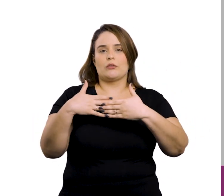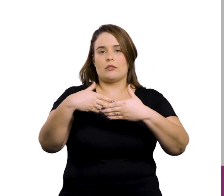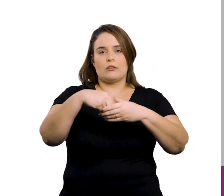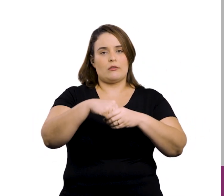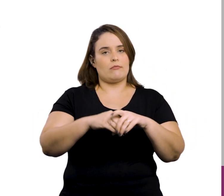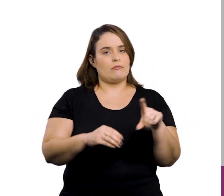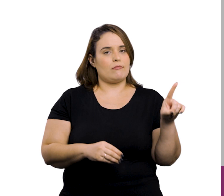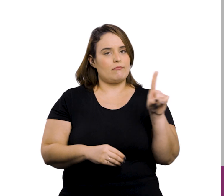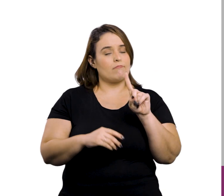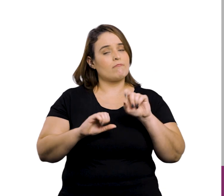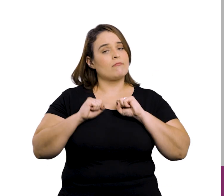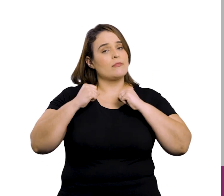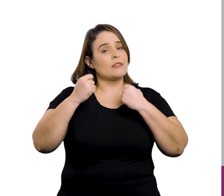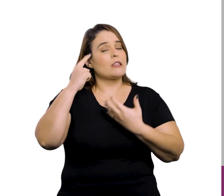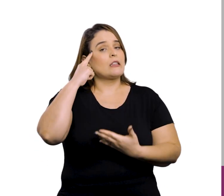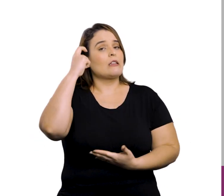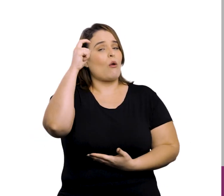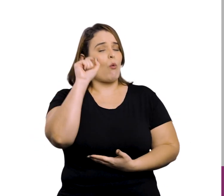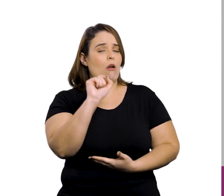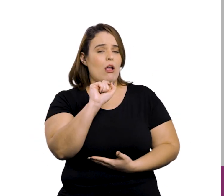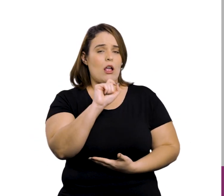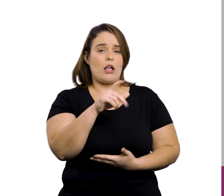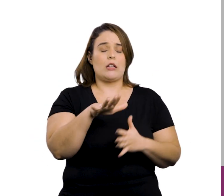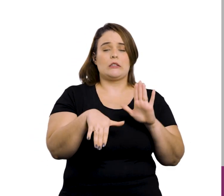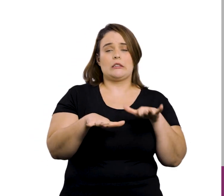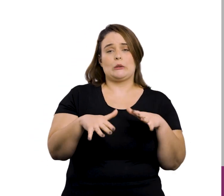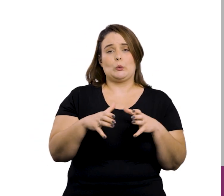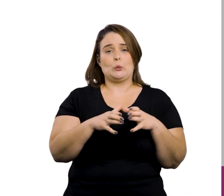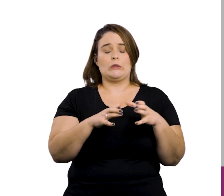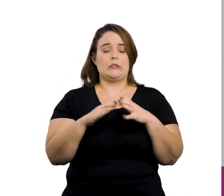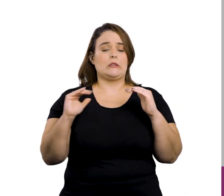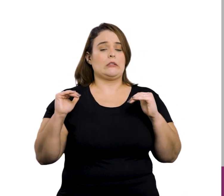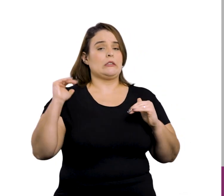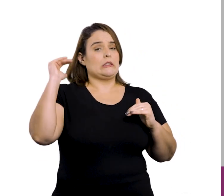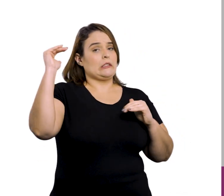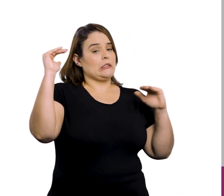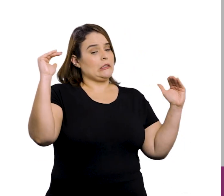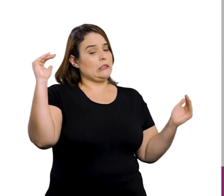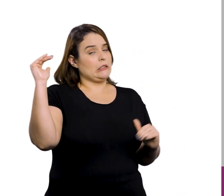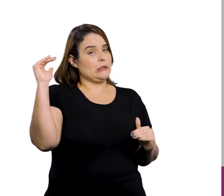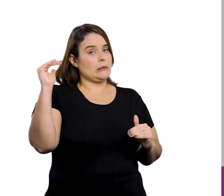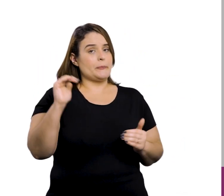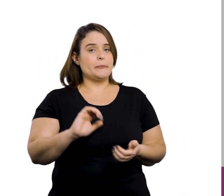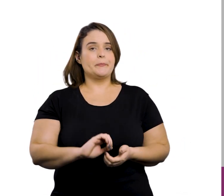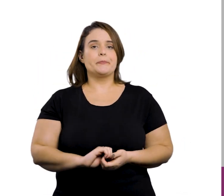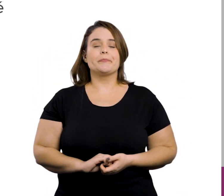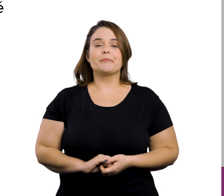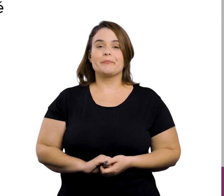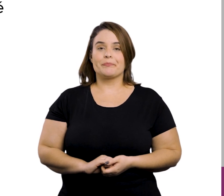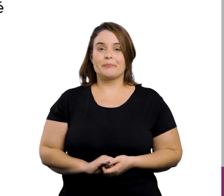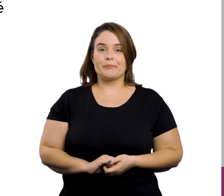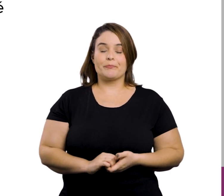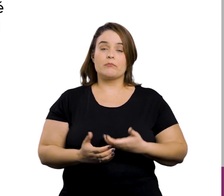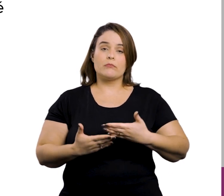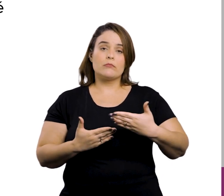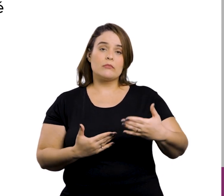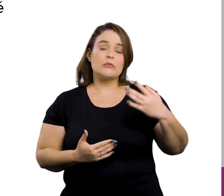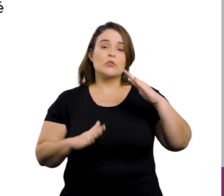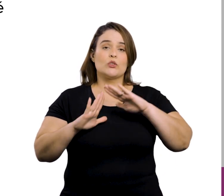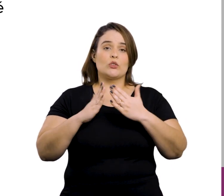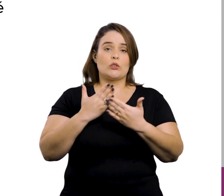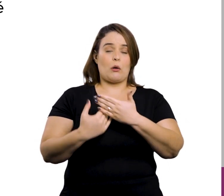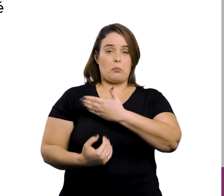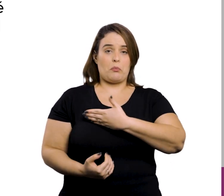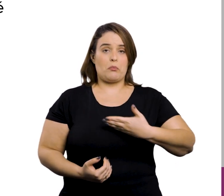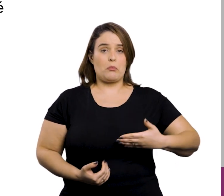brasileiras, o que reforça a ideia de que certos grupos são superiores e outros inferiores. A partir das escolas